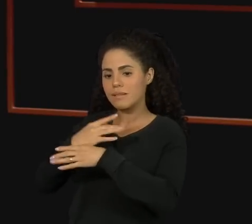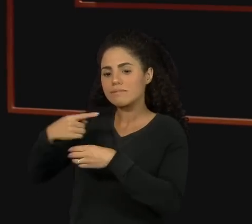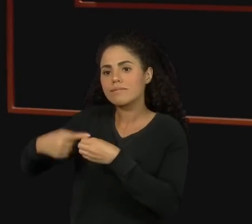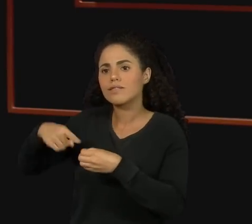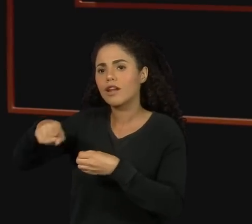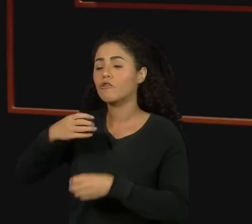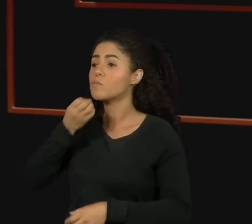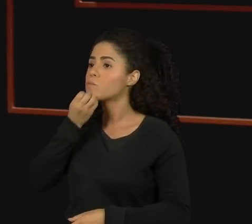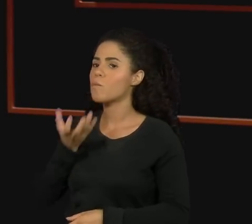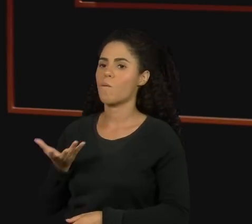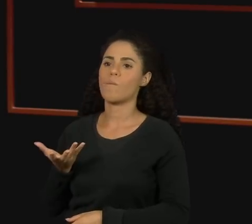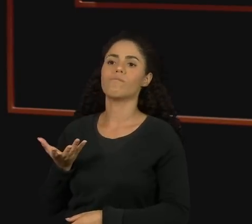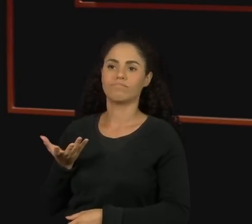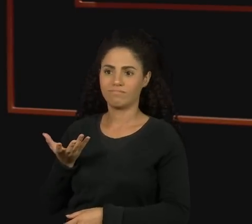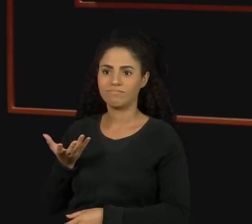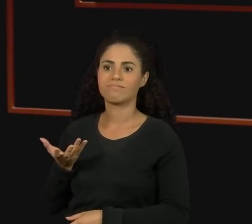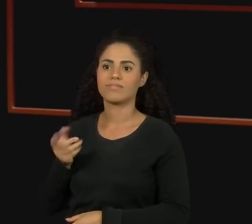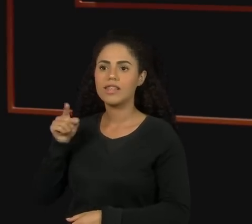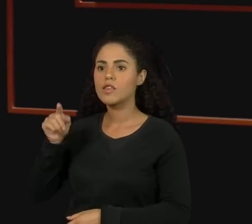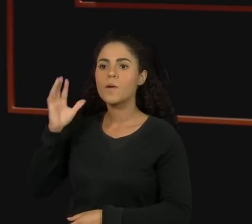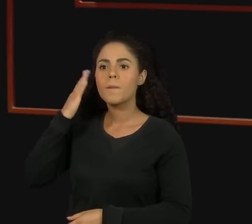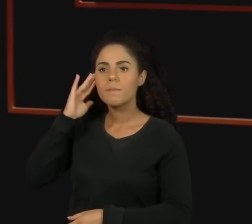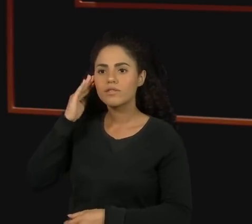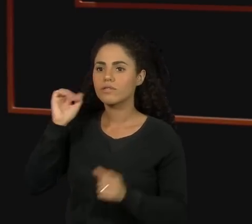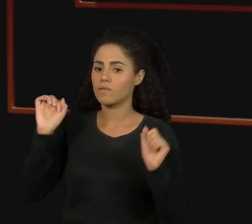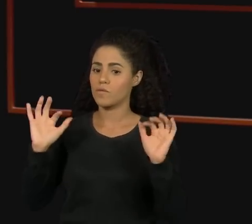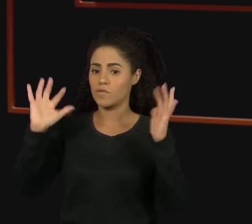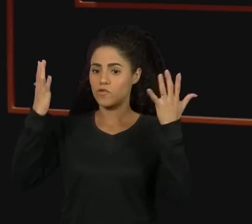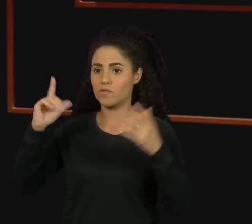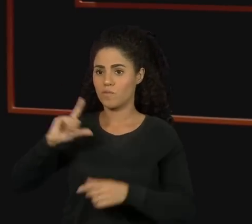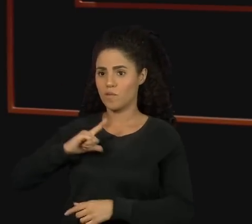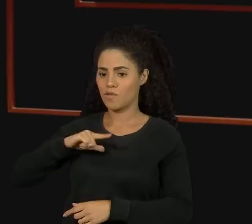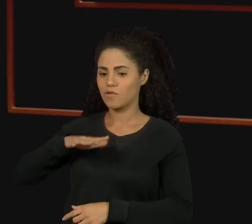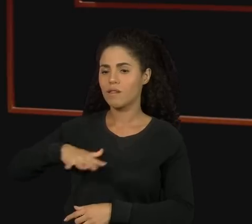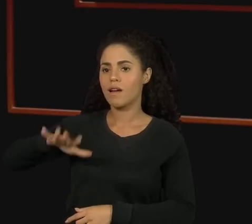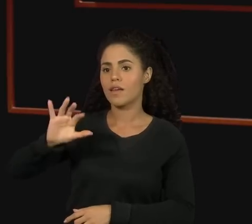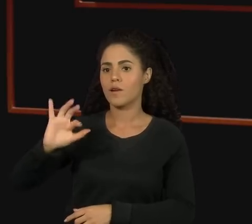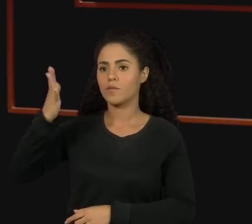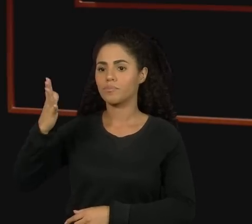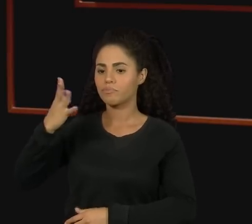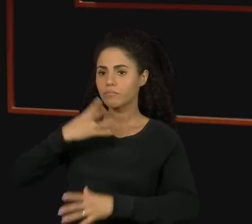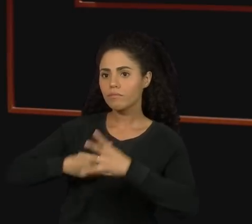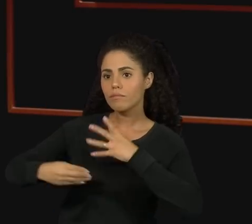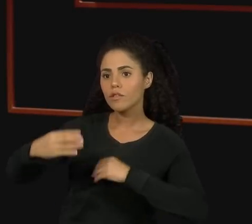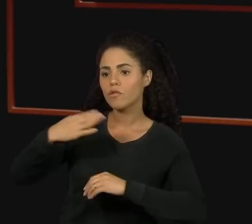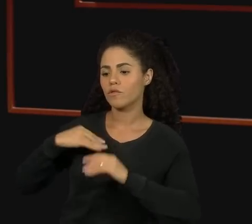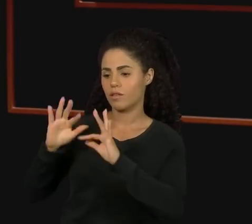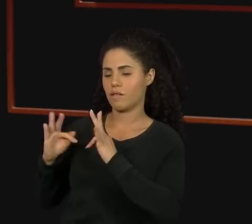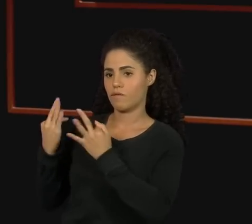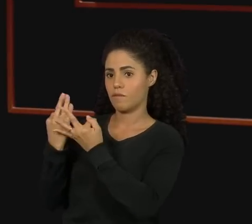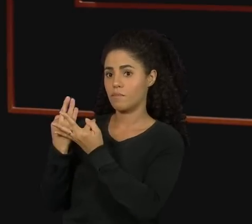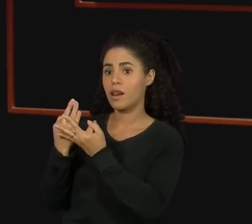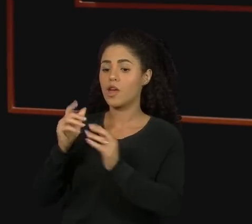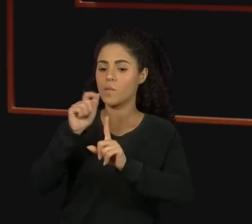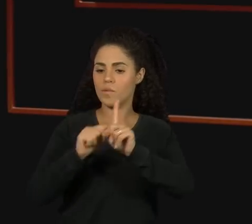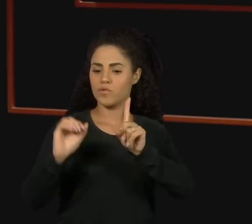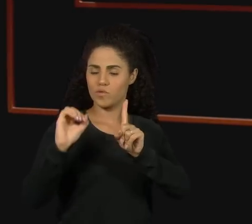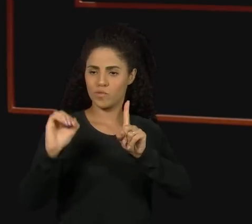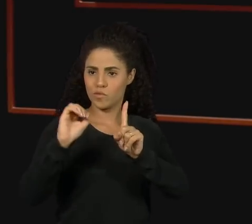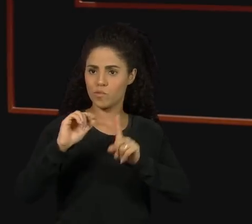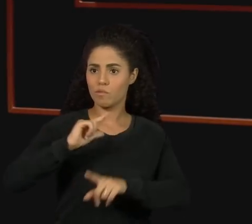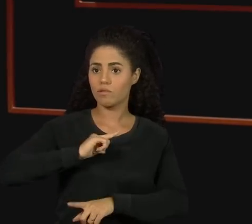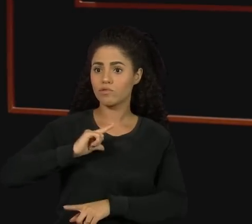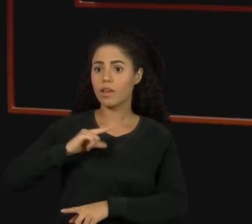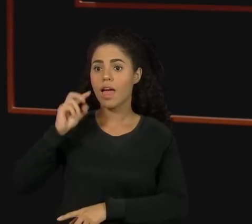mim. Imagina, num festival do Rotaract, que era um festival que acontecia dos filhos dos rotarianos, e no mês de outubro